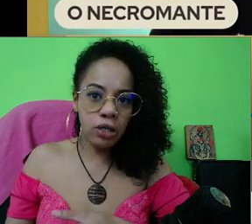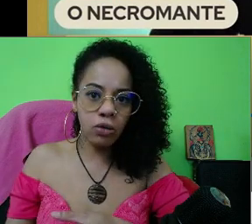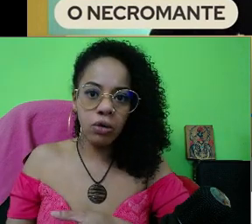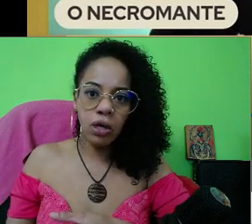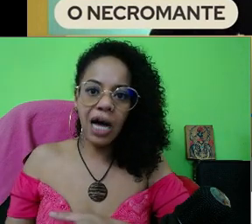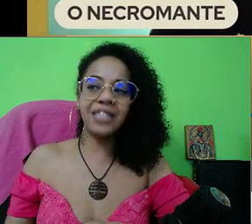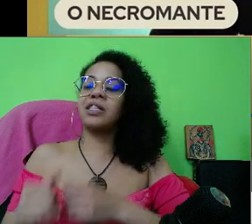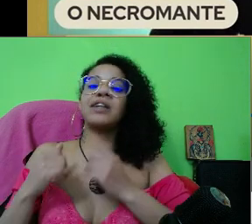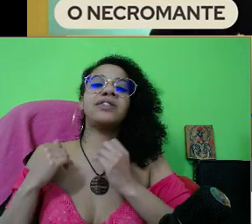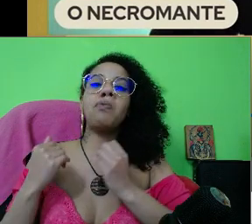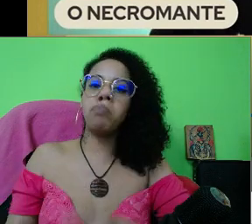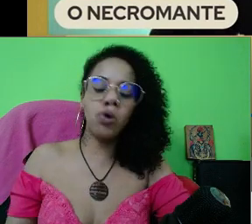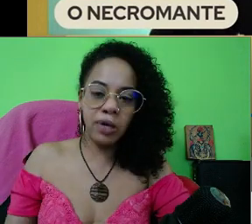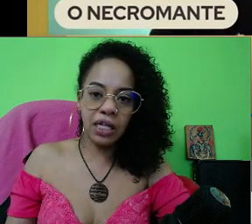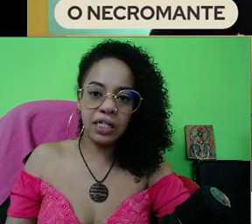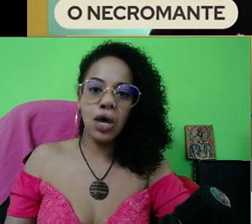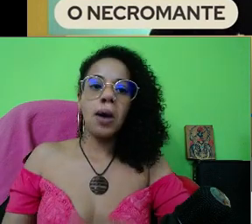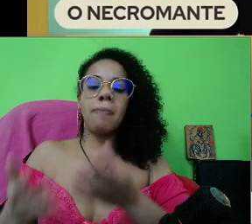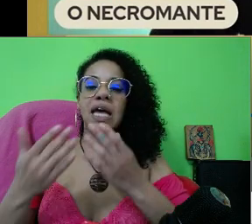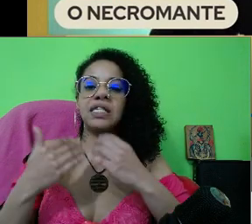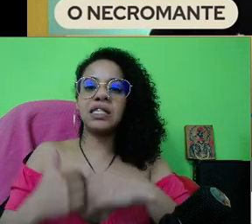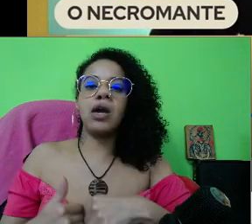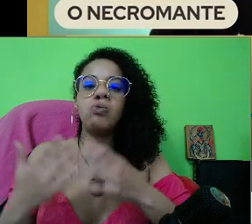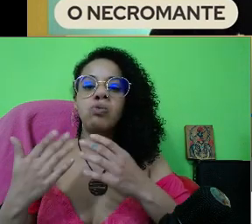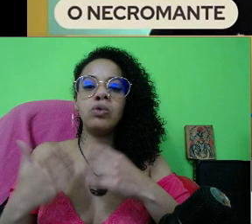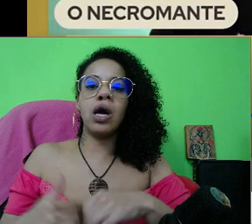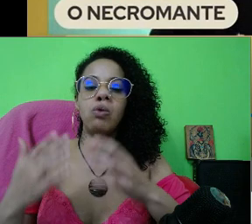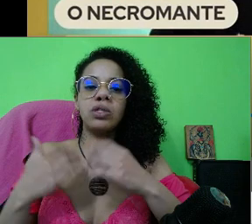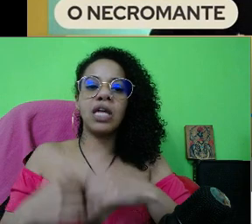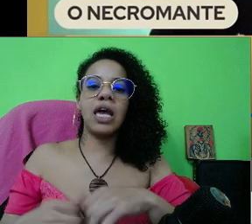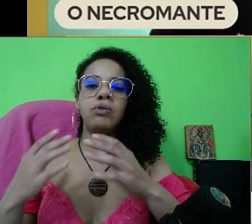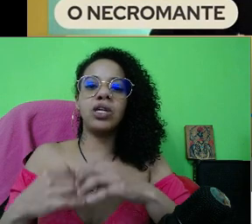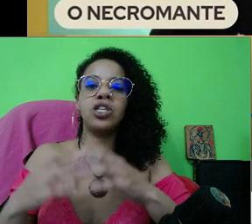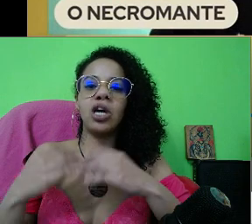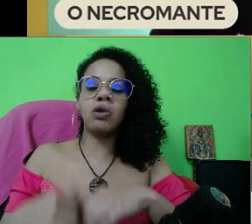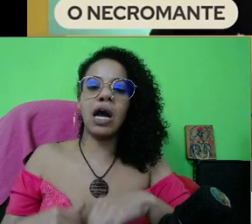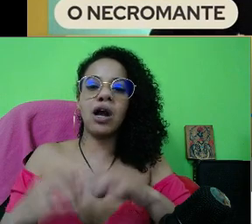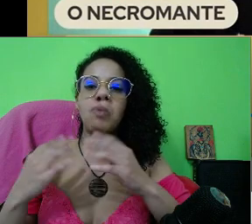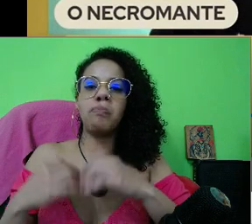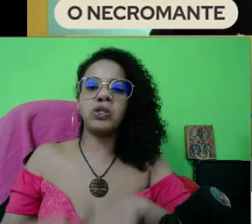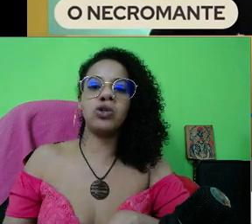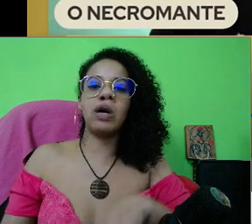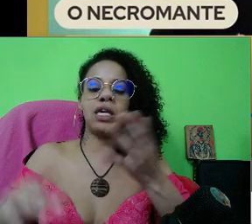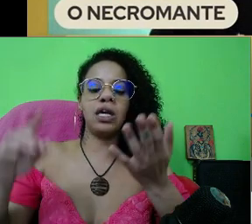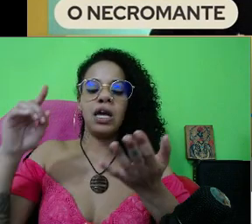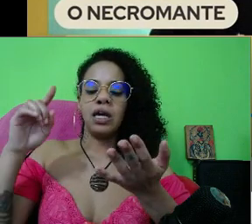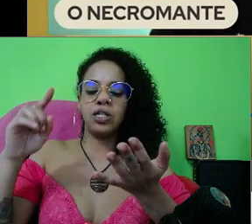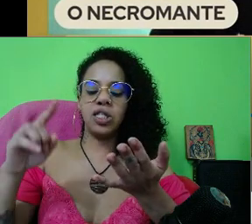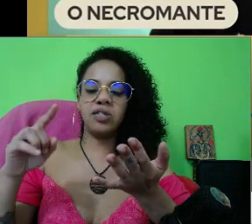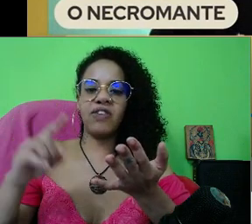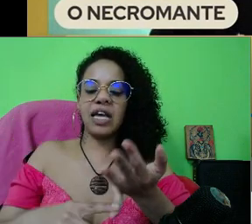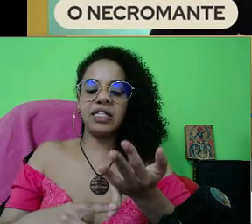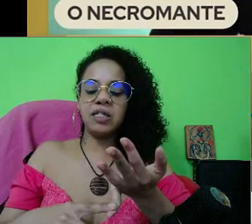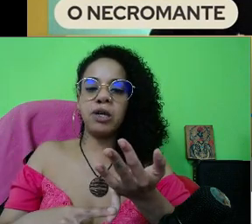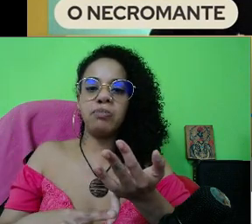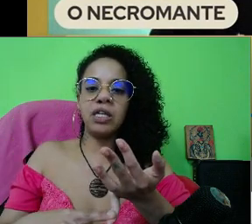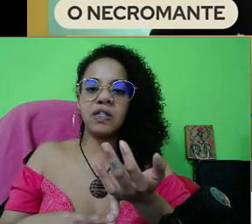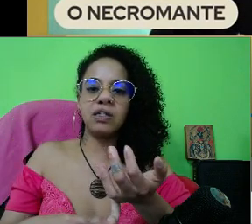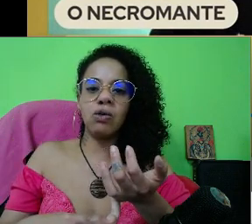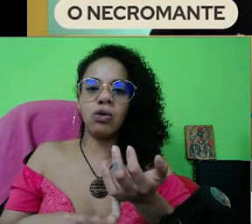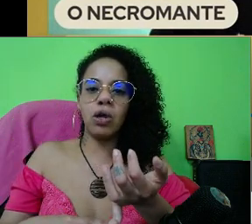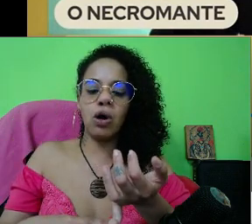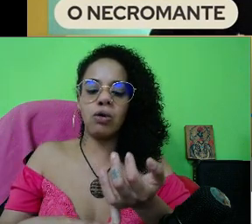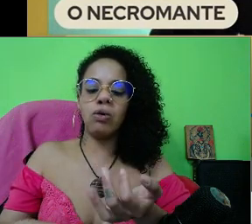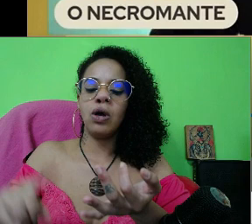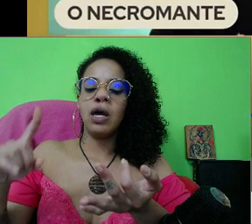canal é público as ideias são públicas mas eu não tenho que dialogar com uma pessoa que desfaz as